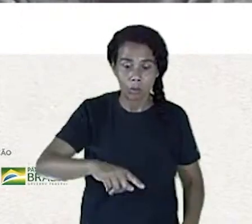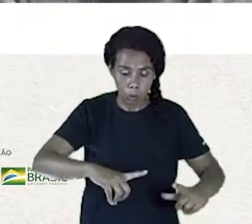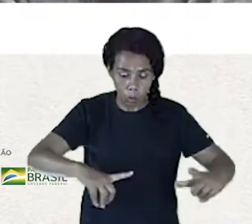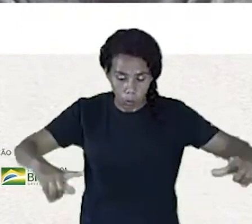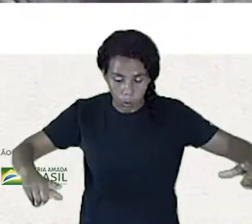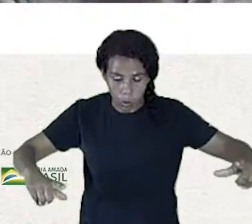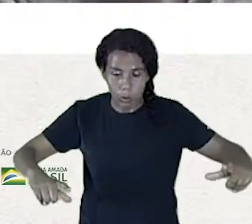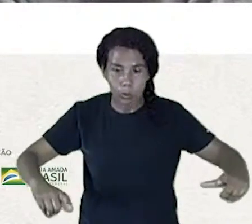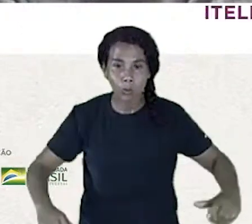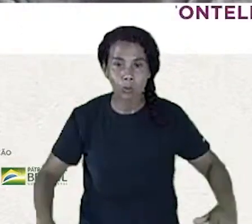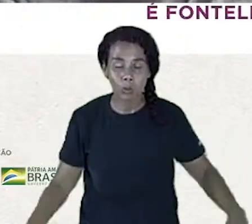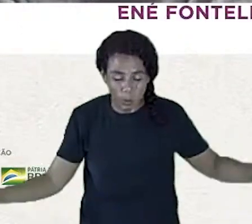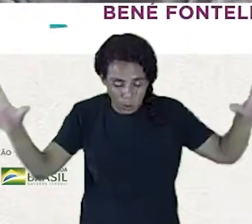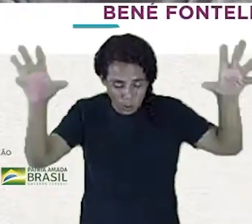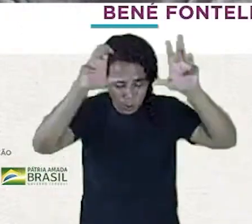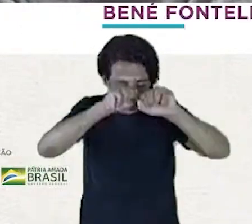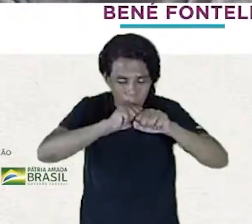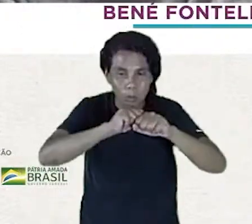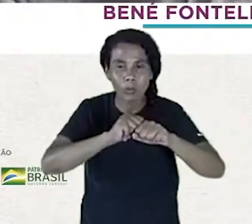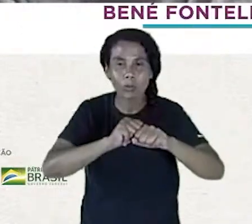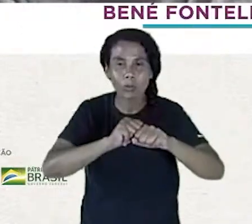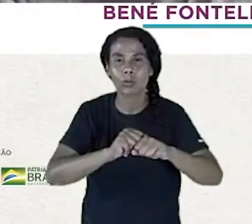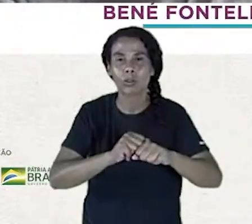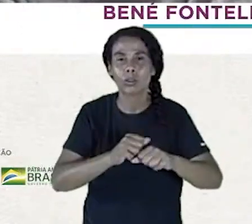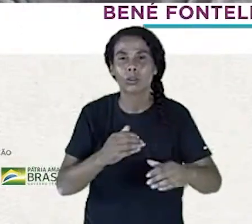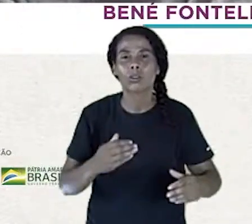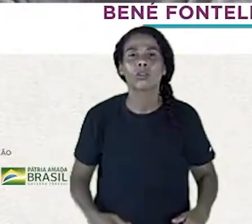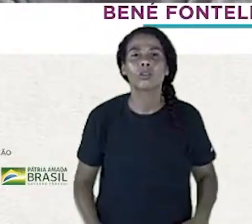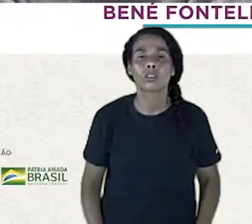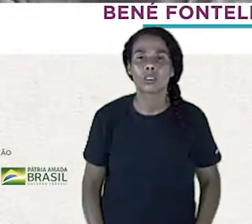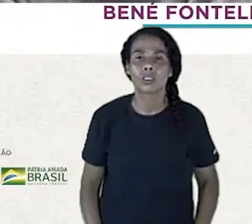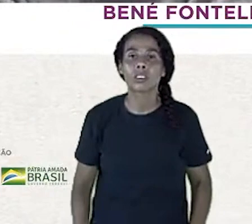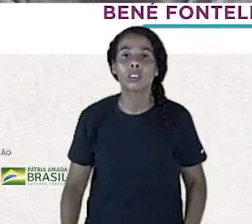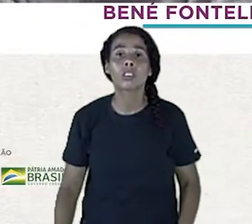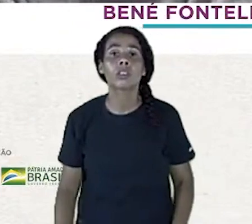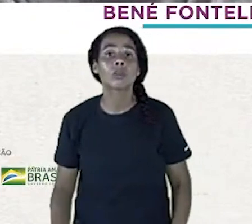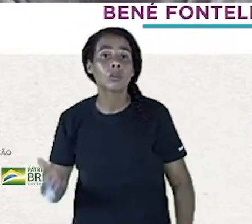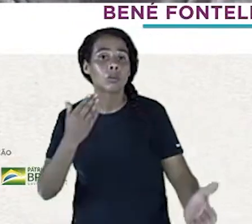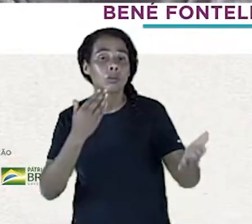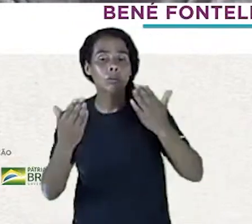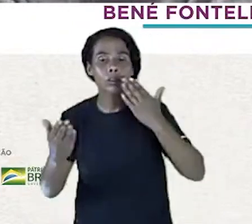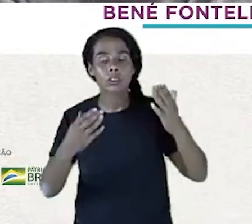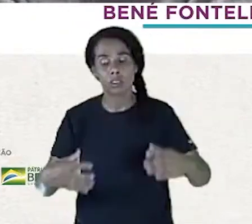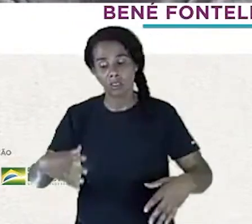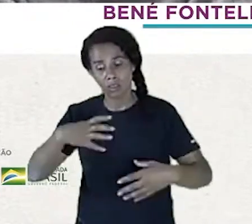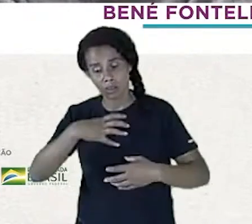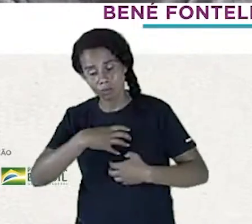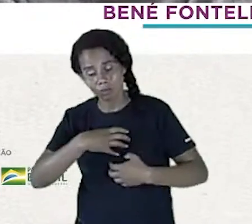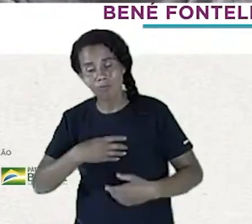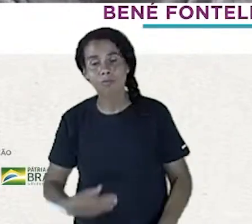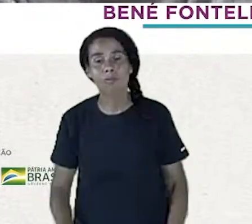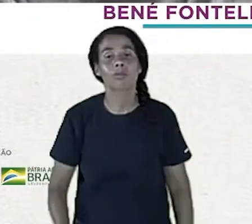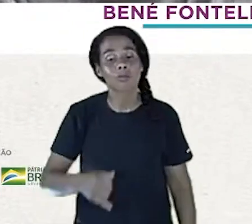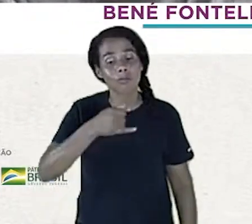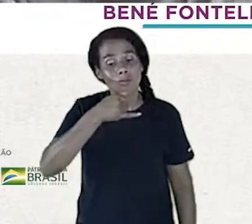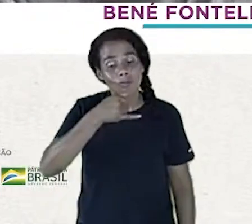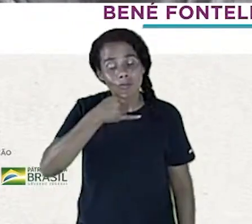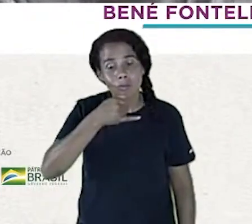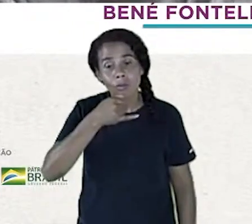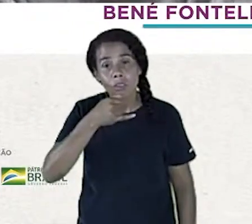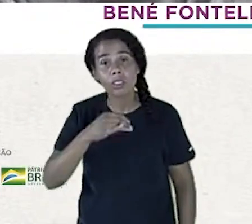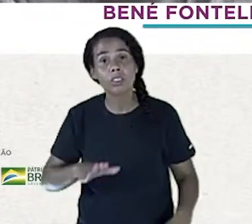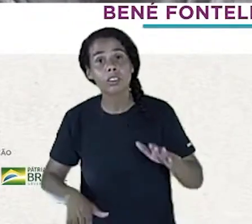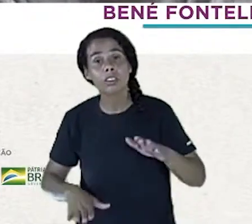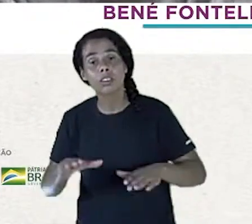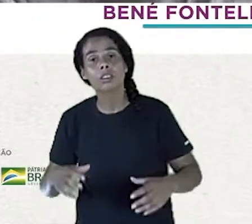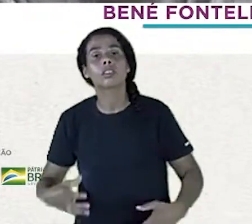pela especulação, pela curiosidade, pela grande curiosidade humana, foi possível construir